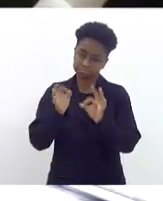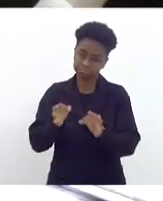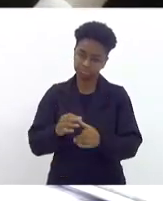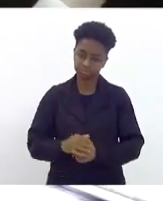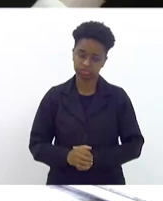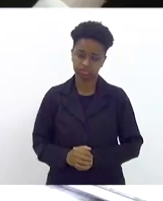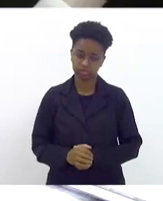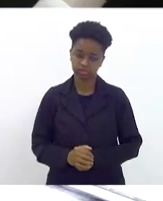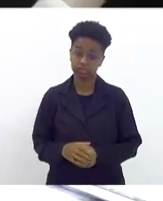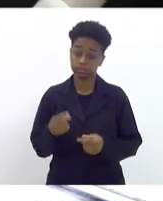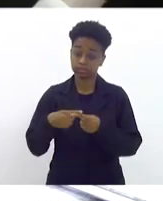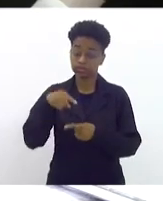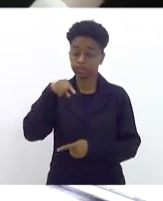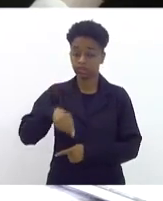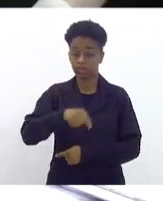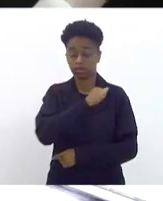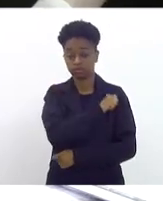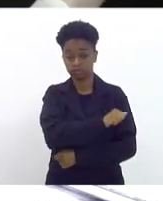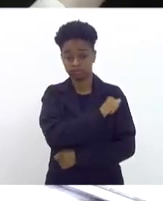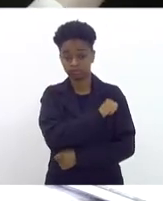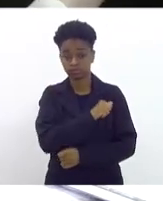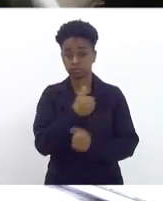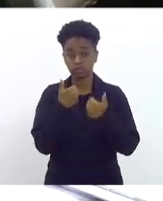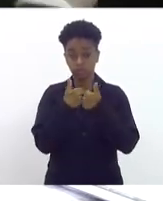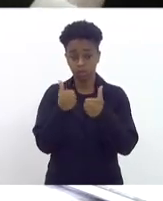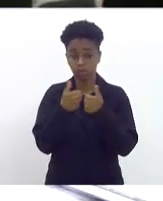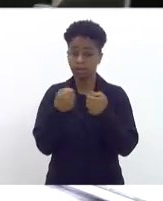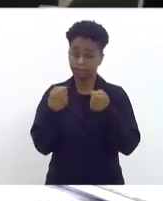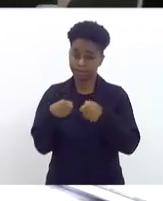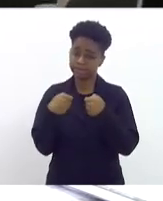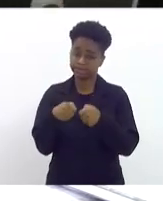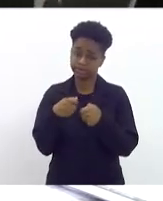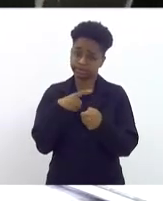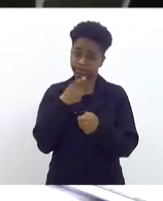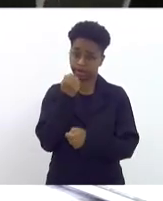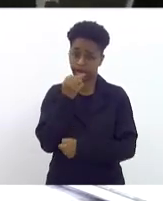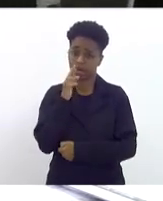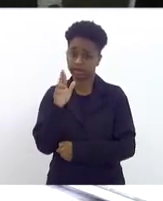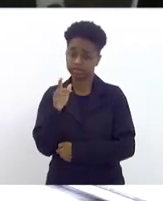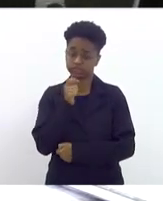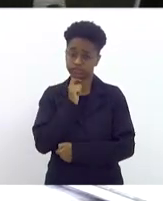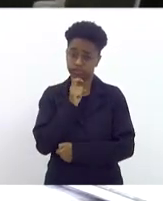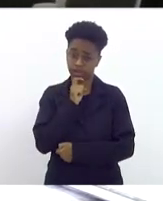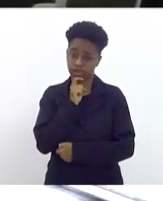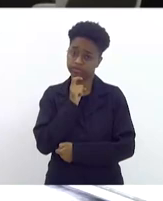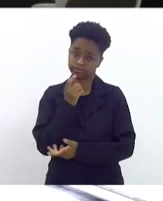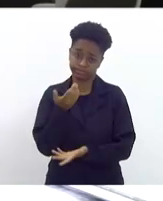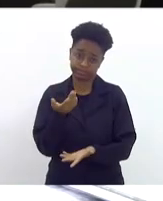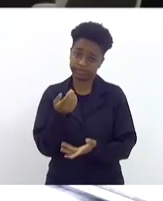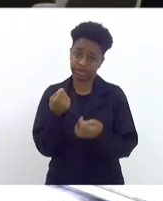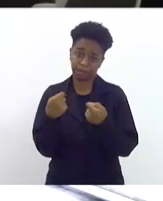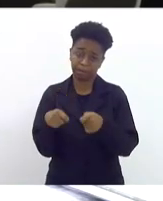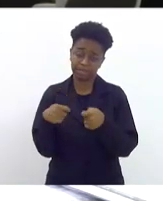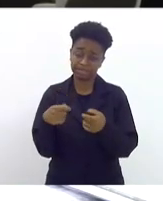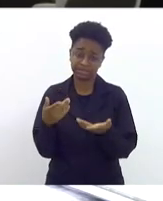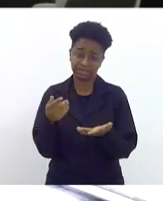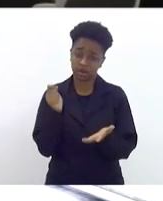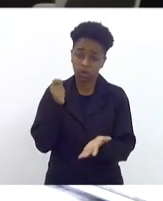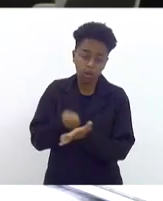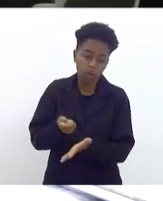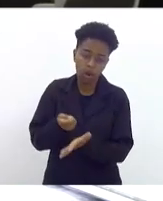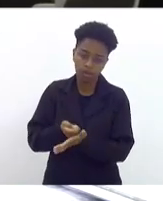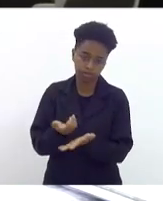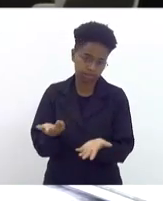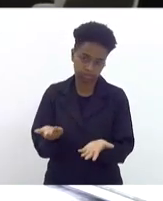no Estado do Rio de Janeiro os ônibus terem climarizados deveria ser uma exigência